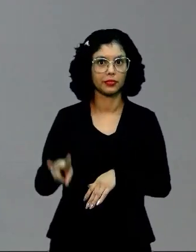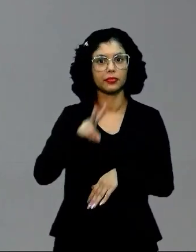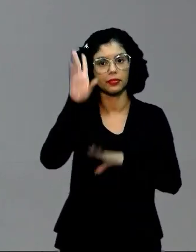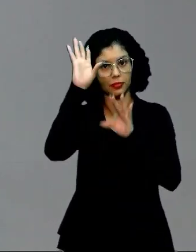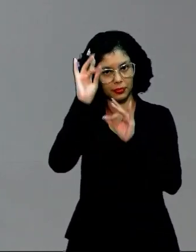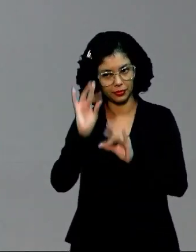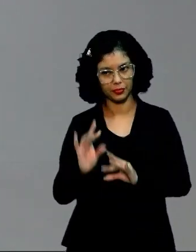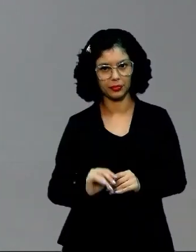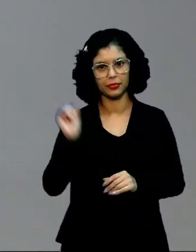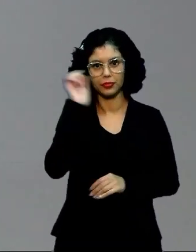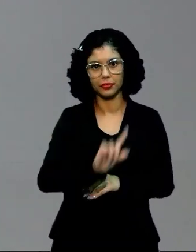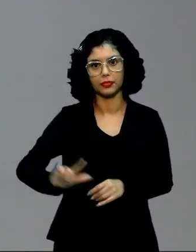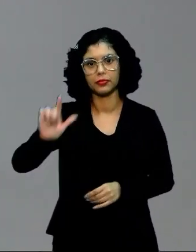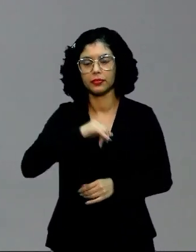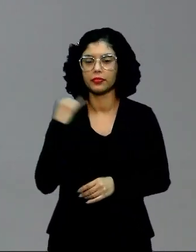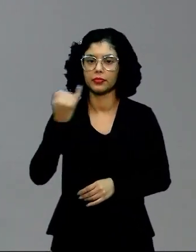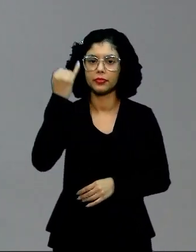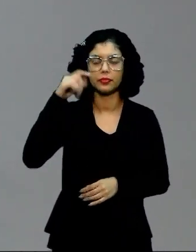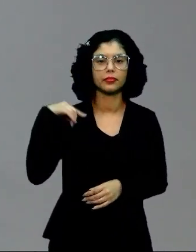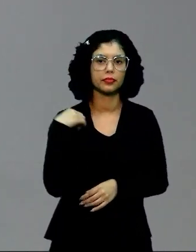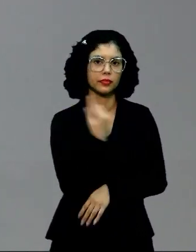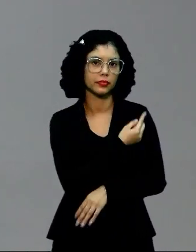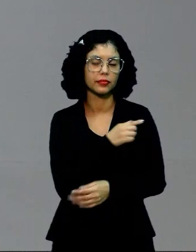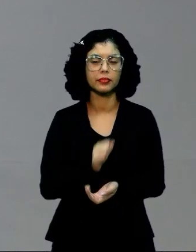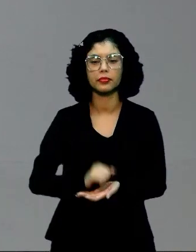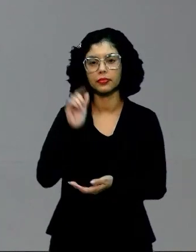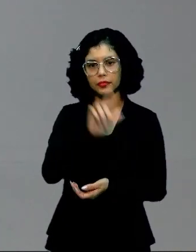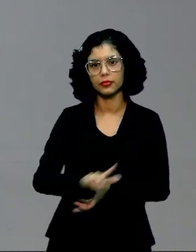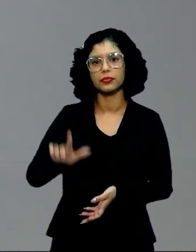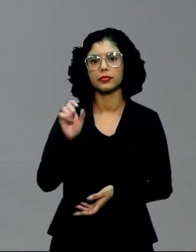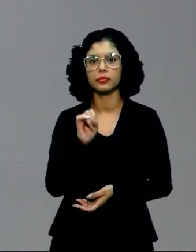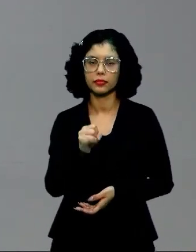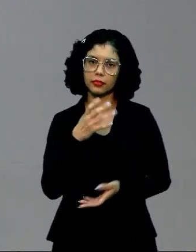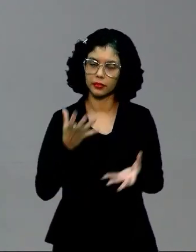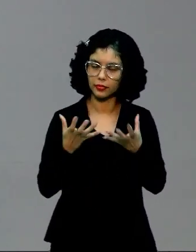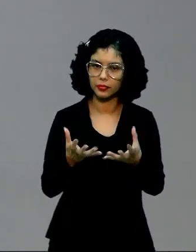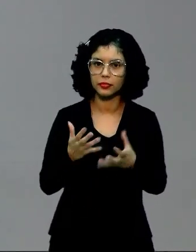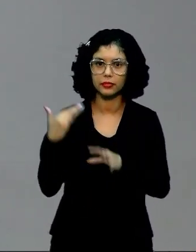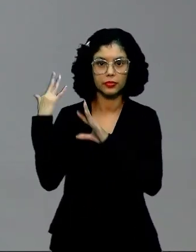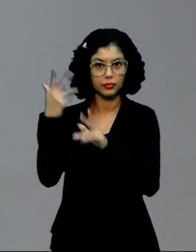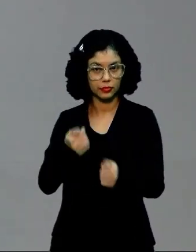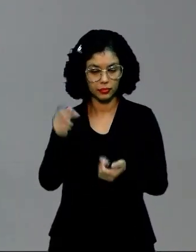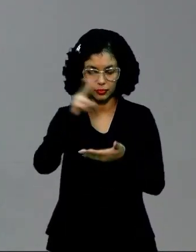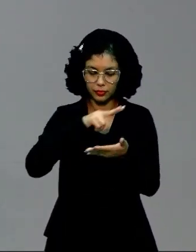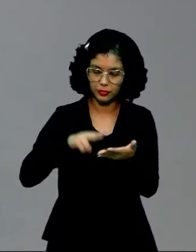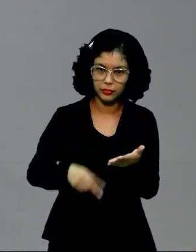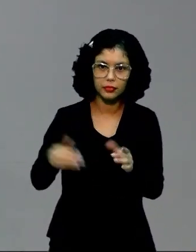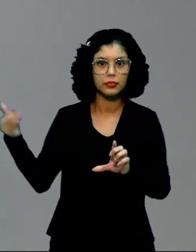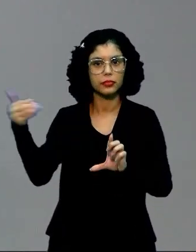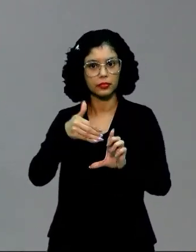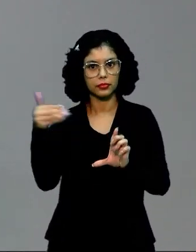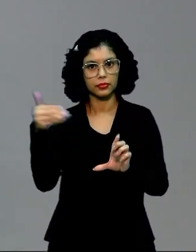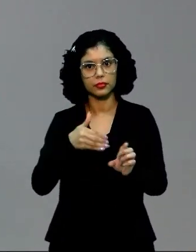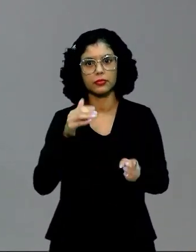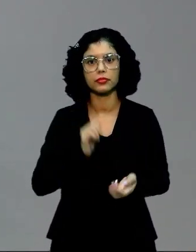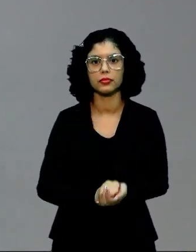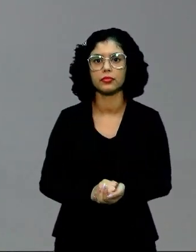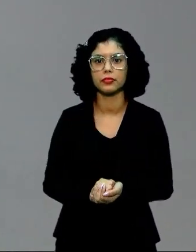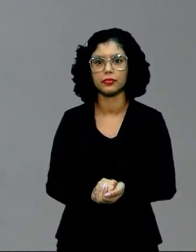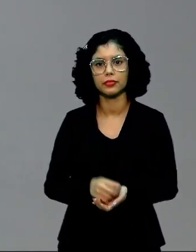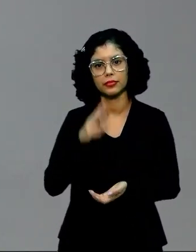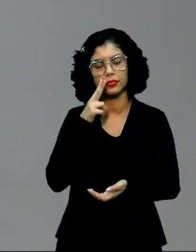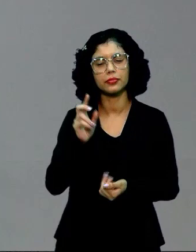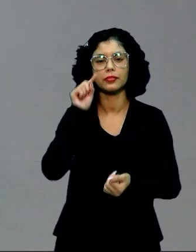estético literário muito grande e importante para a nossa literatura. Se você quiser rever essa aula Acesse a nossa plataforma, aí